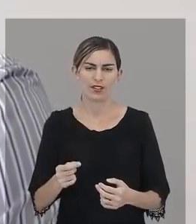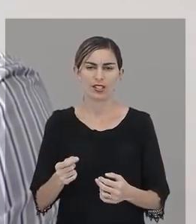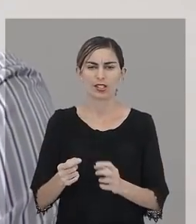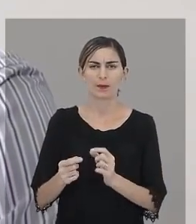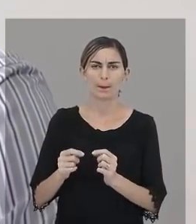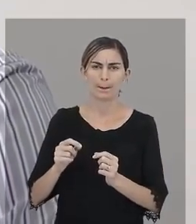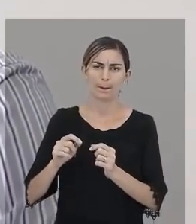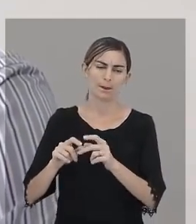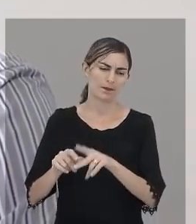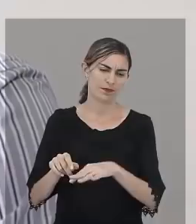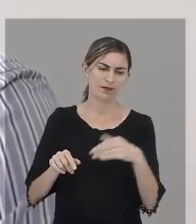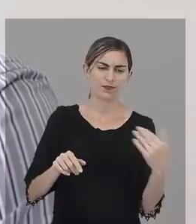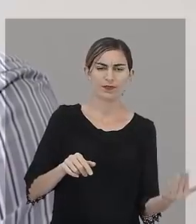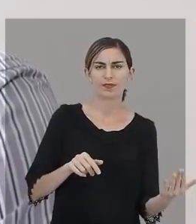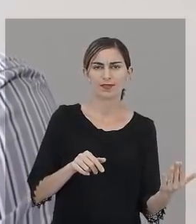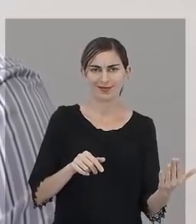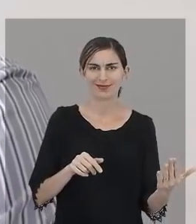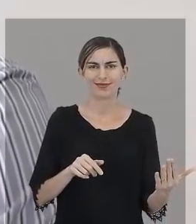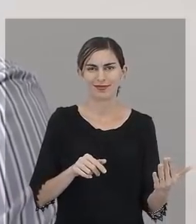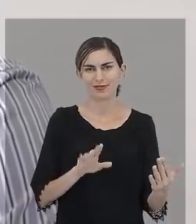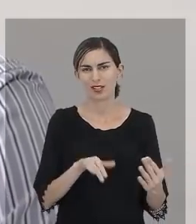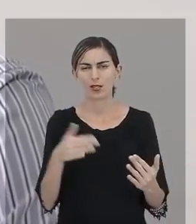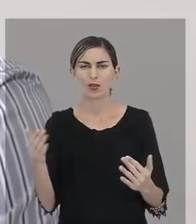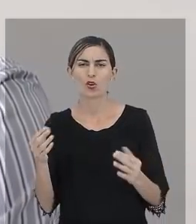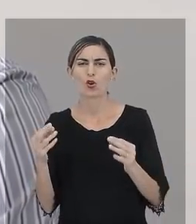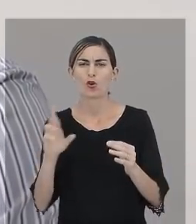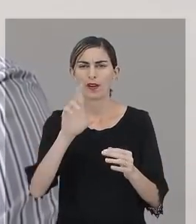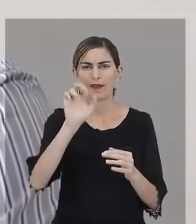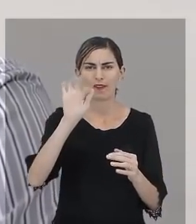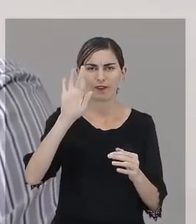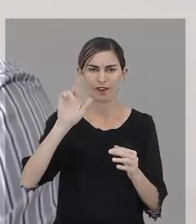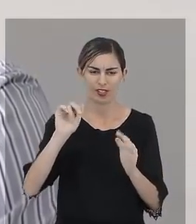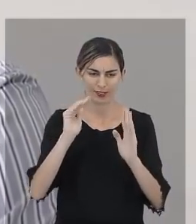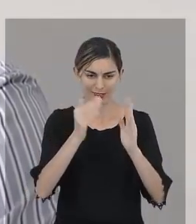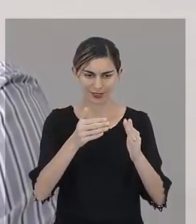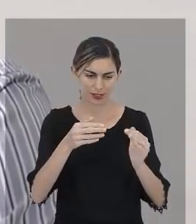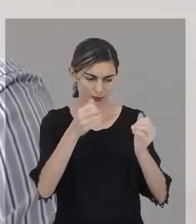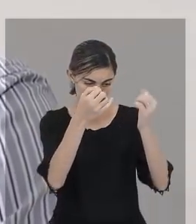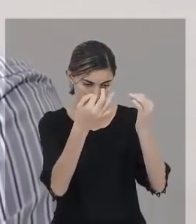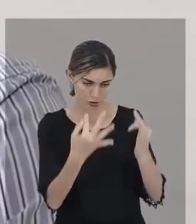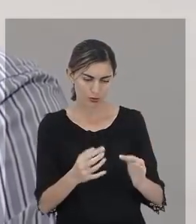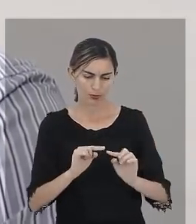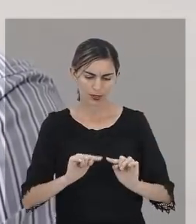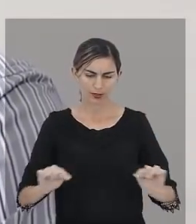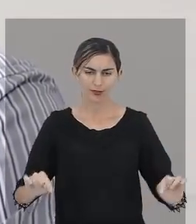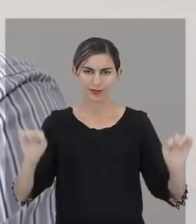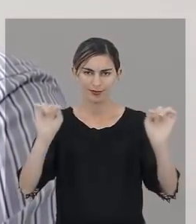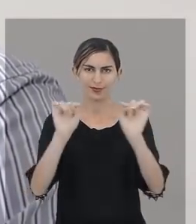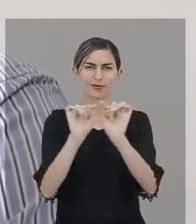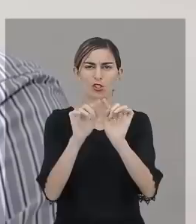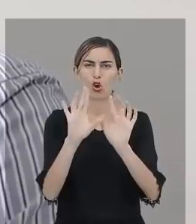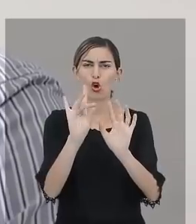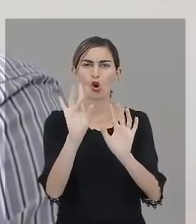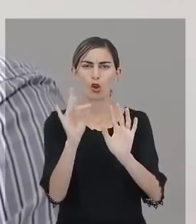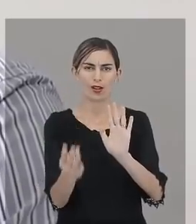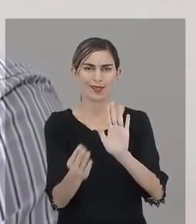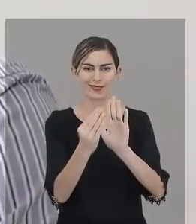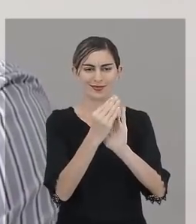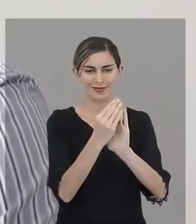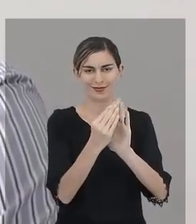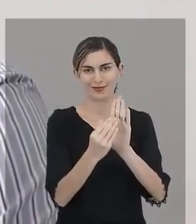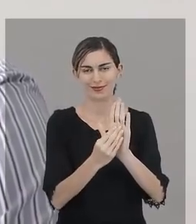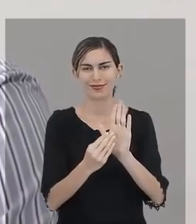margem esquerda. Então você pode fazer essa referência à margem, certo? Você pode dar uma margem para ele não ficar colado